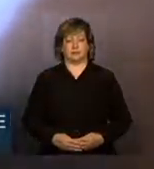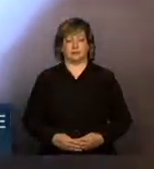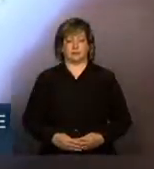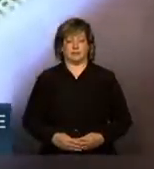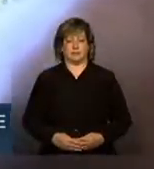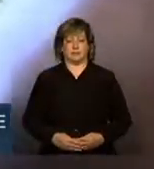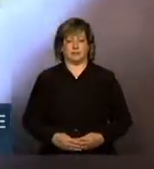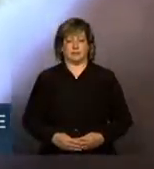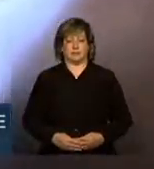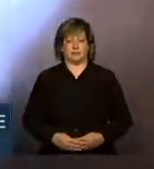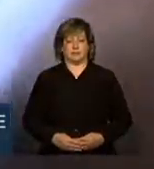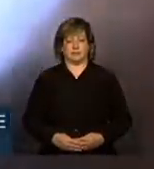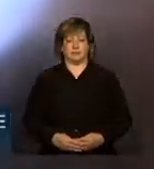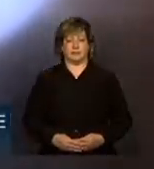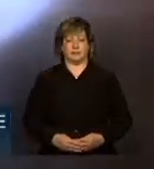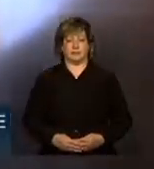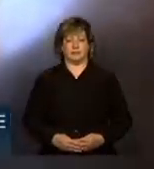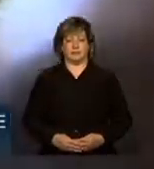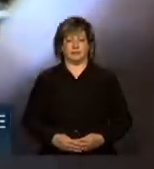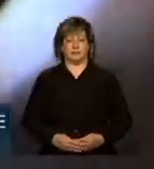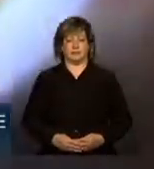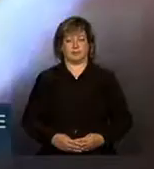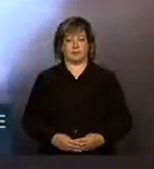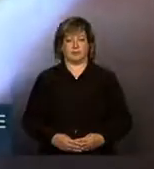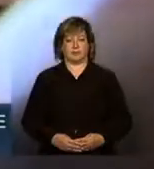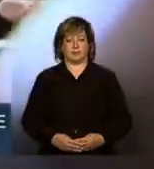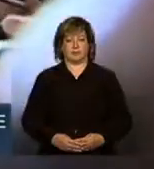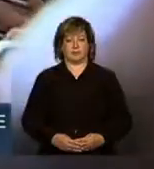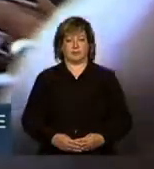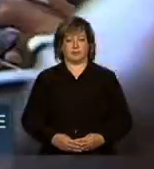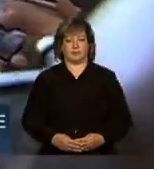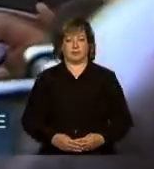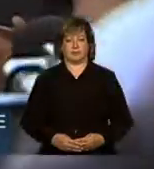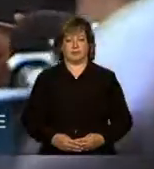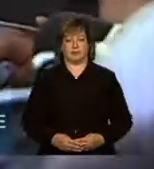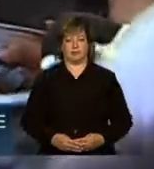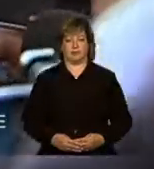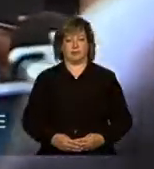específica, para um programa específico, ela se entrou em algum. Baixa aí, sei lá.